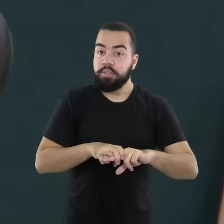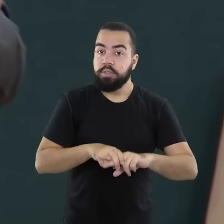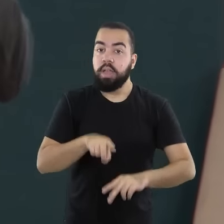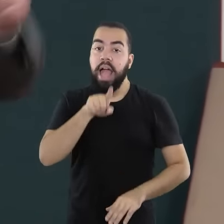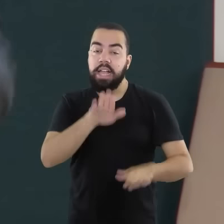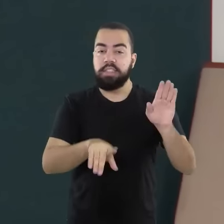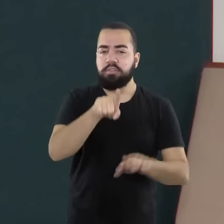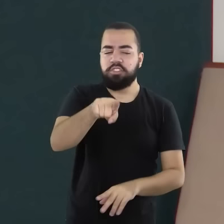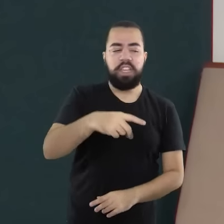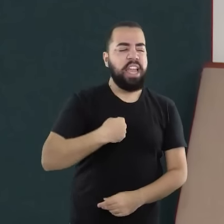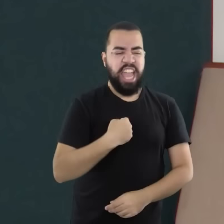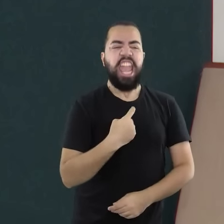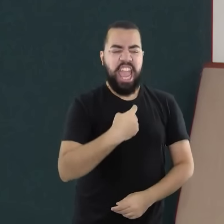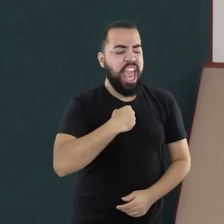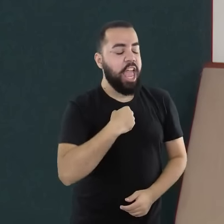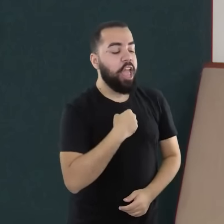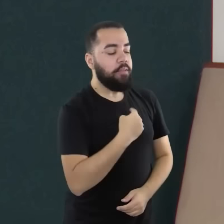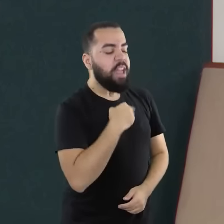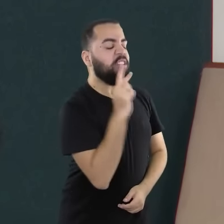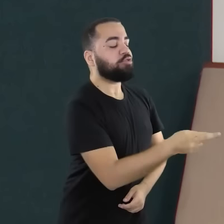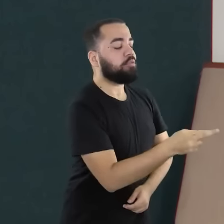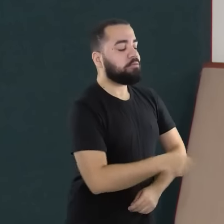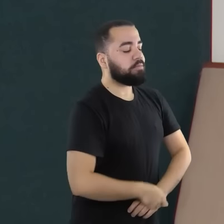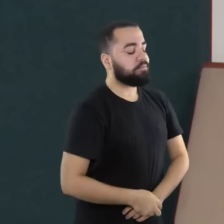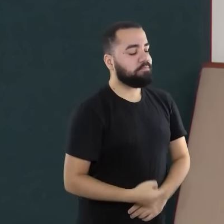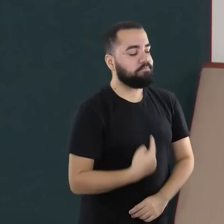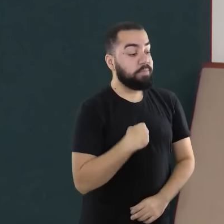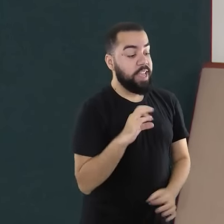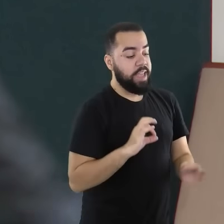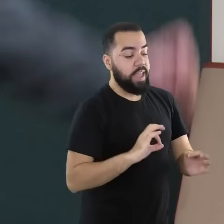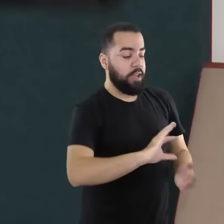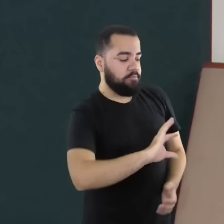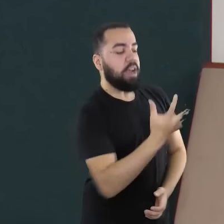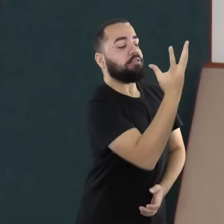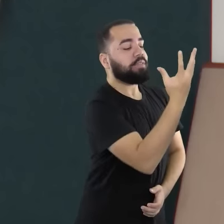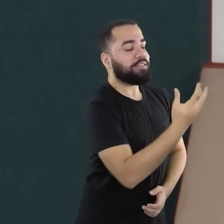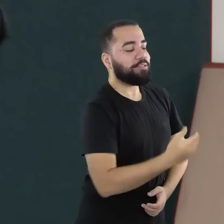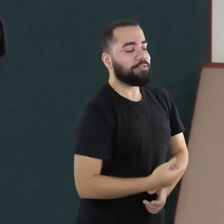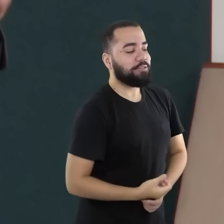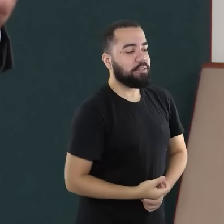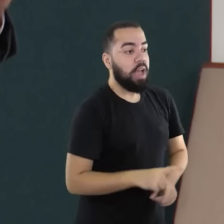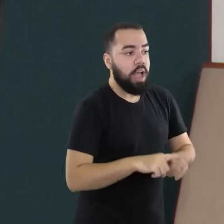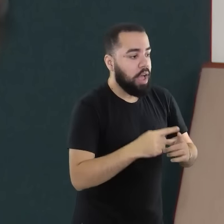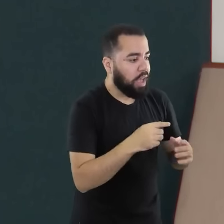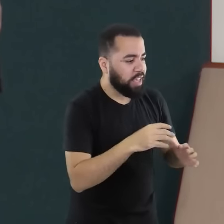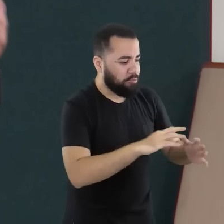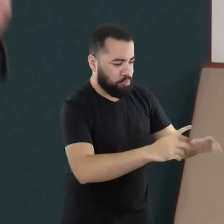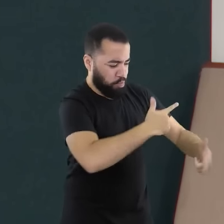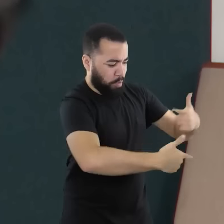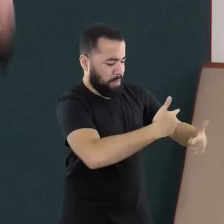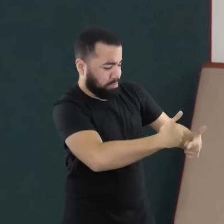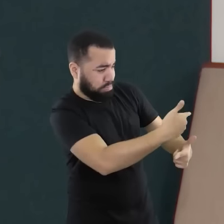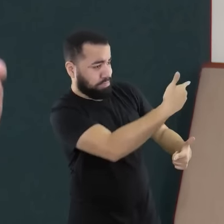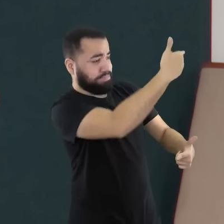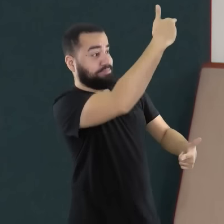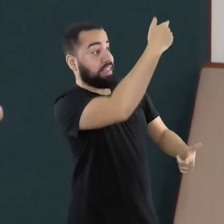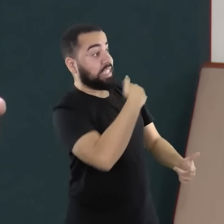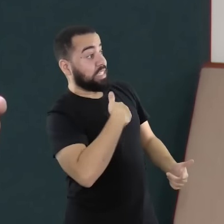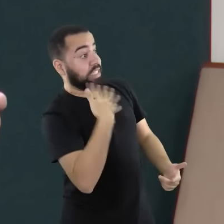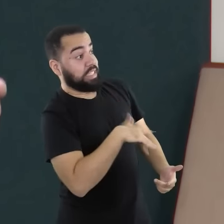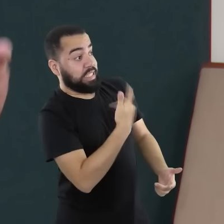acha que resolve, você não ora. Diz, eu resolvo. Mas quando a boca esquenta e o problema vem, a luta é